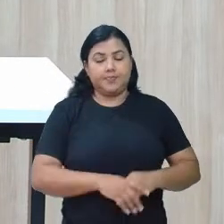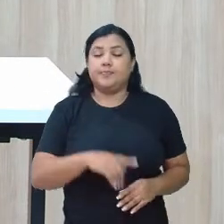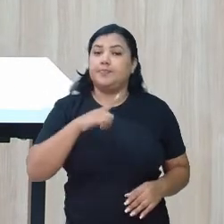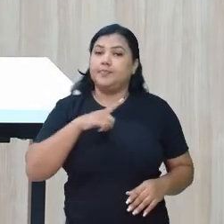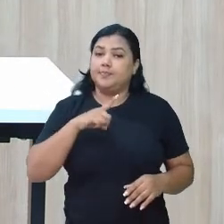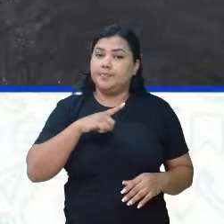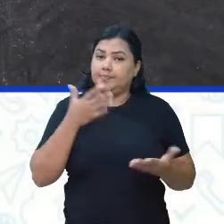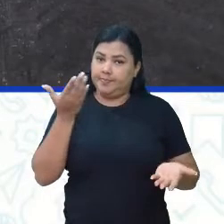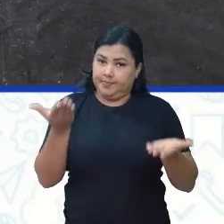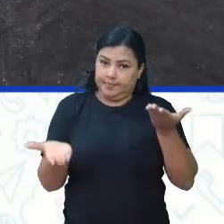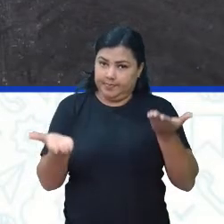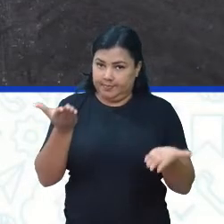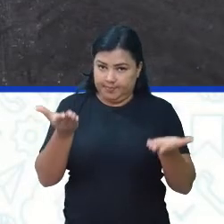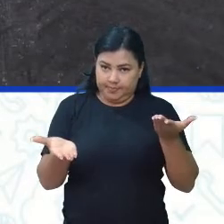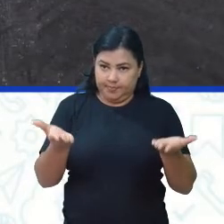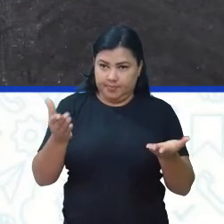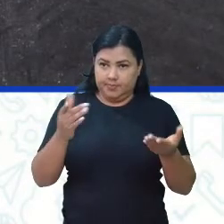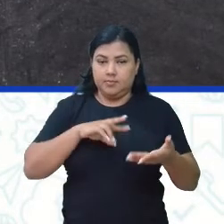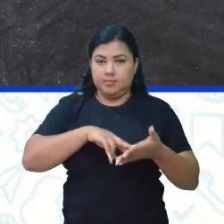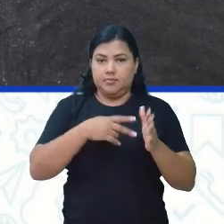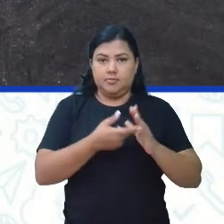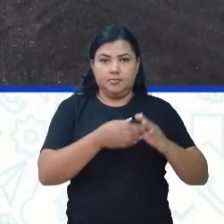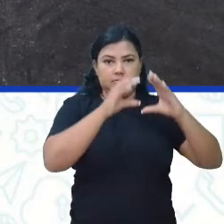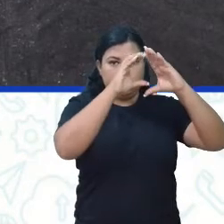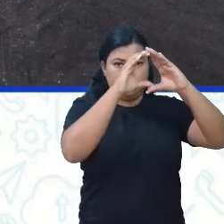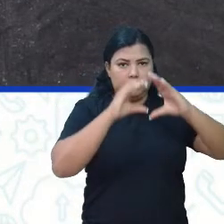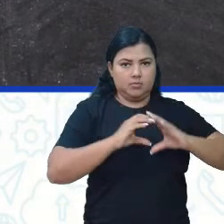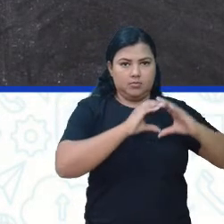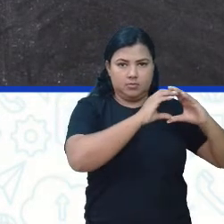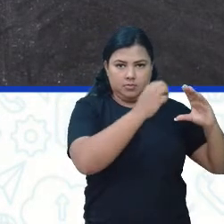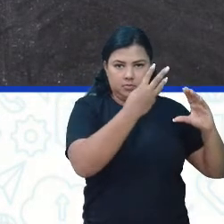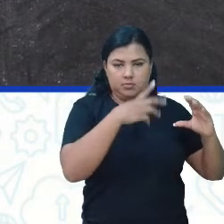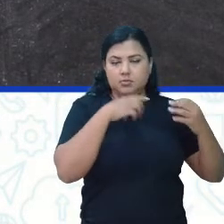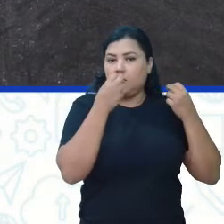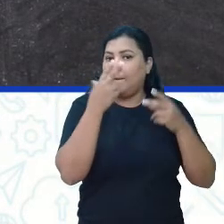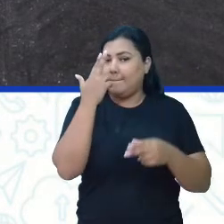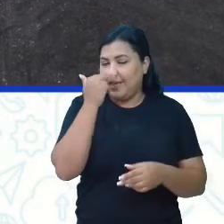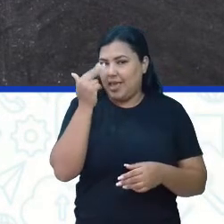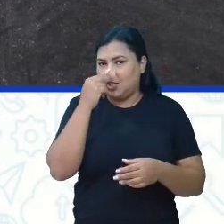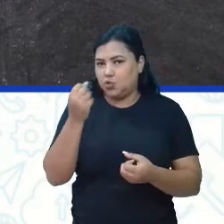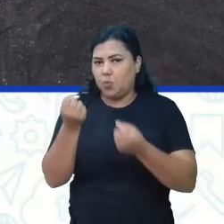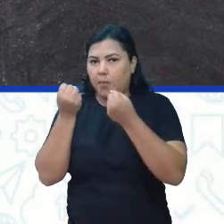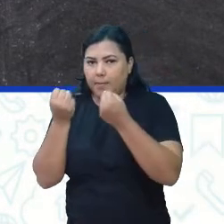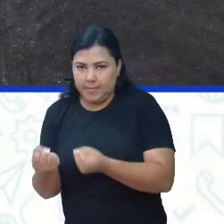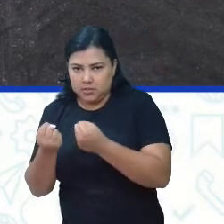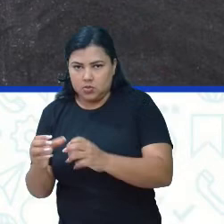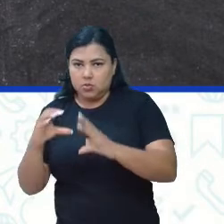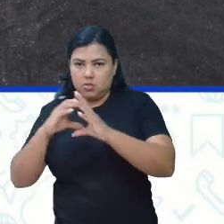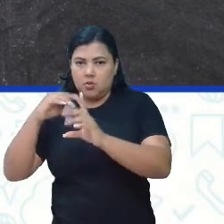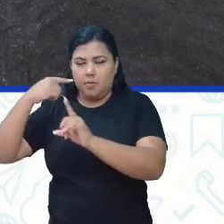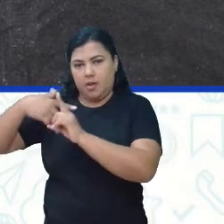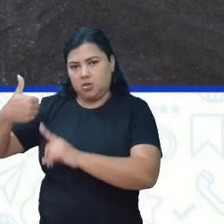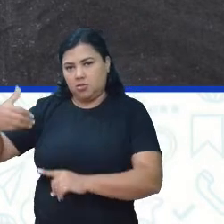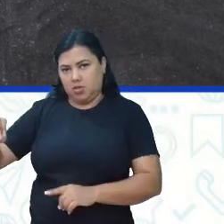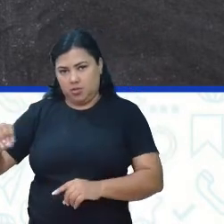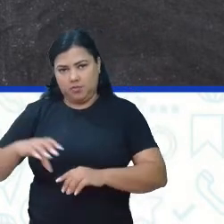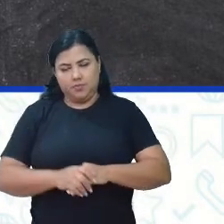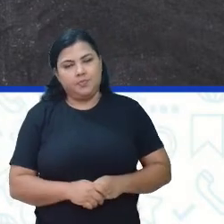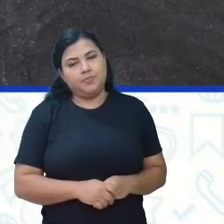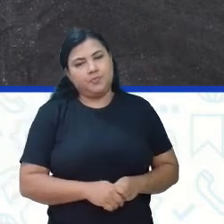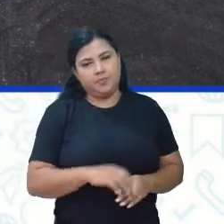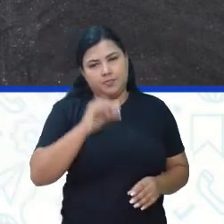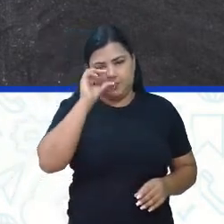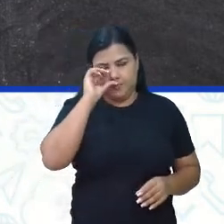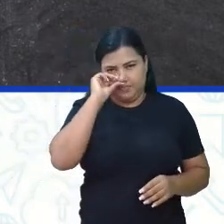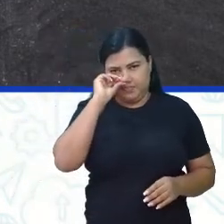equilíbrio, significa que aqueles 3 círculos, eles têm o mesmo peso do que aquele círculo mais aqueles 10. Vamos supor